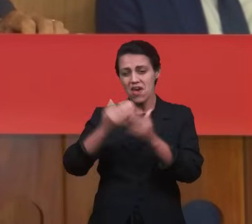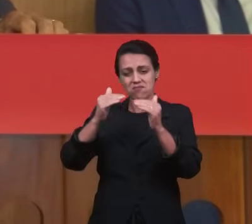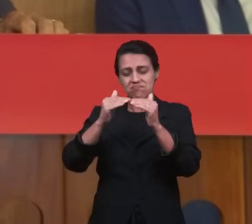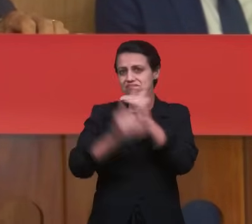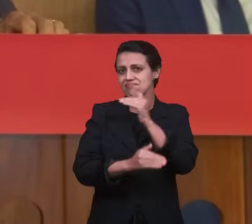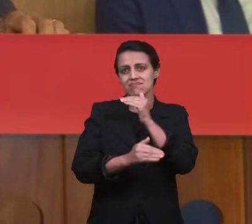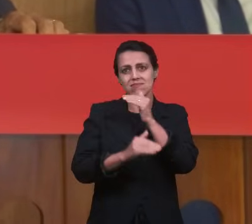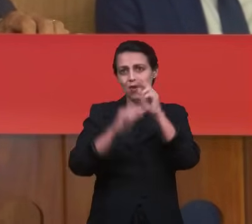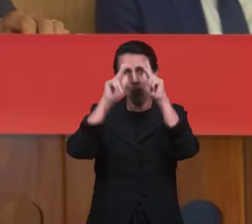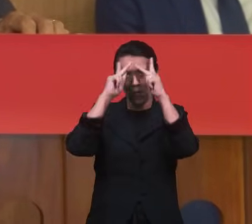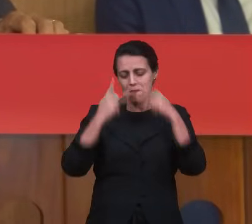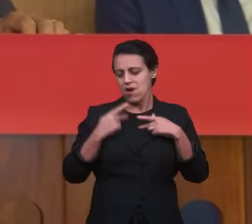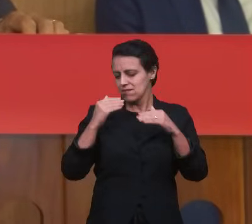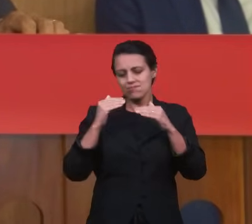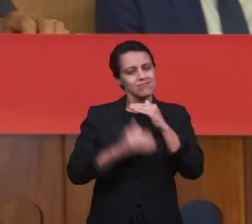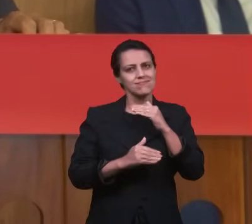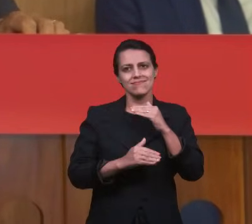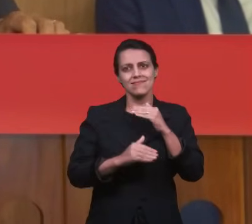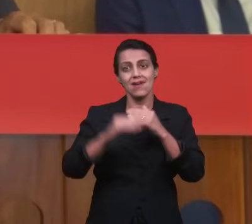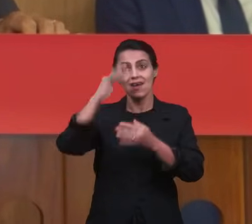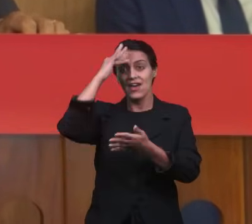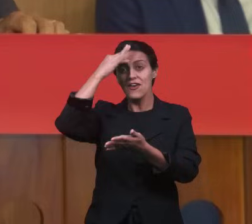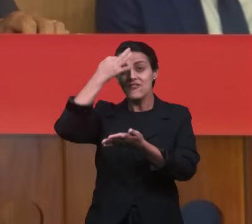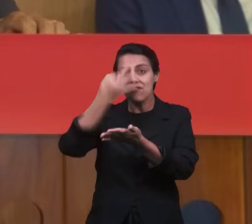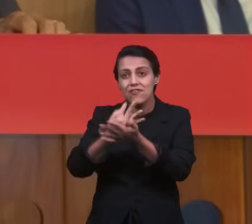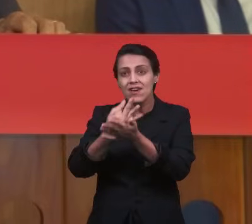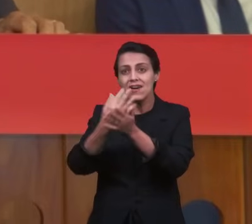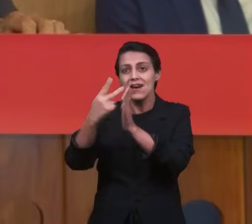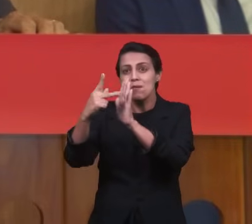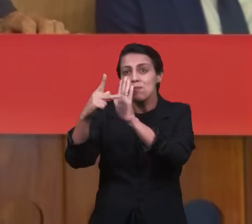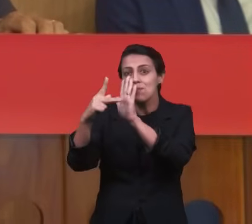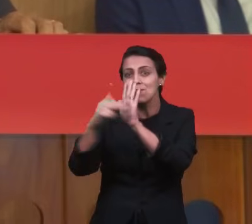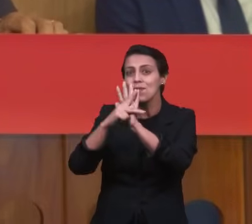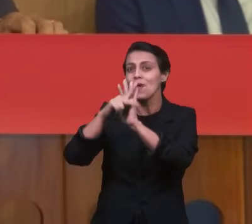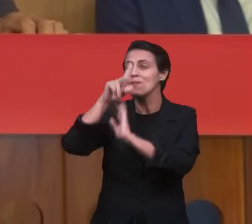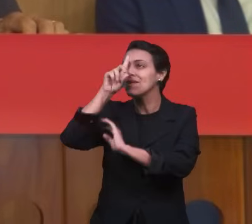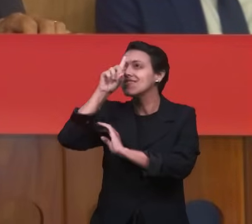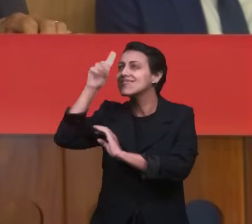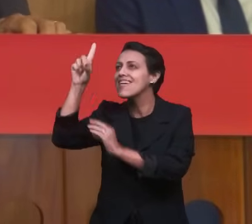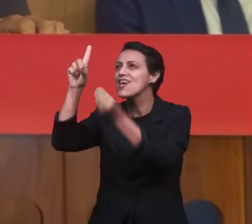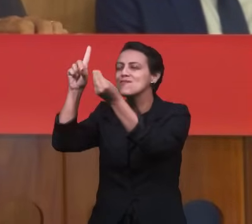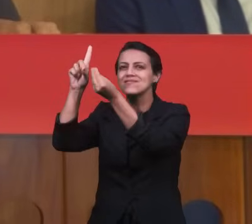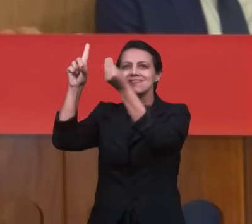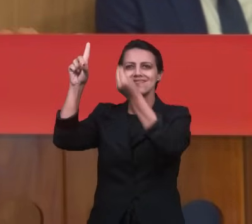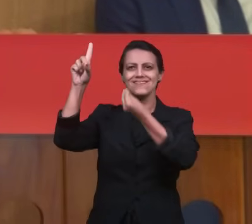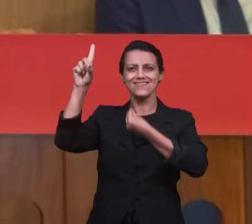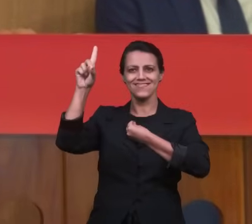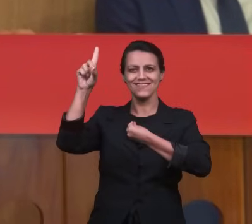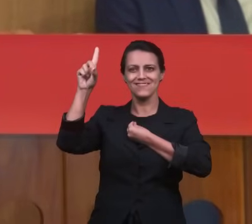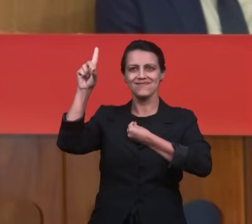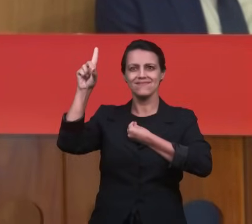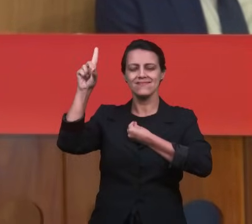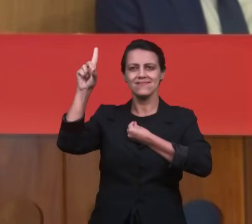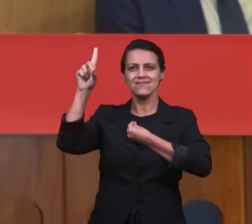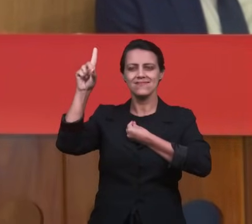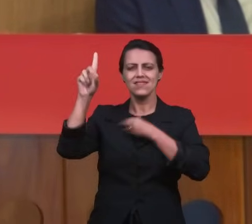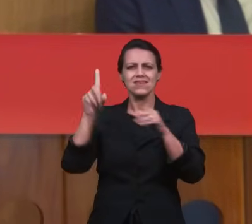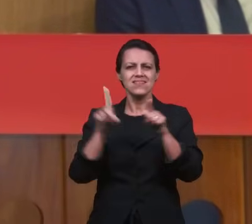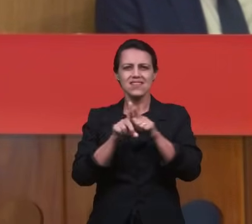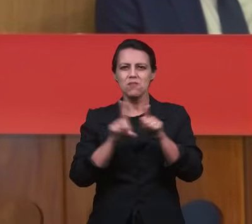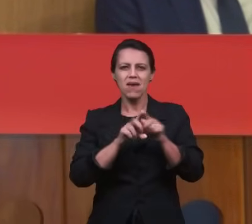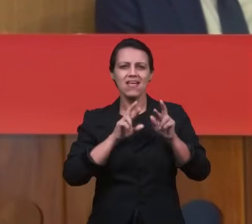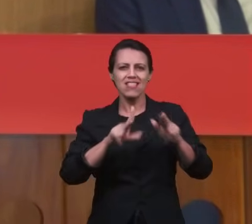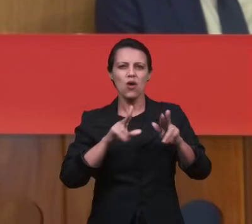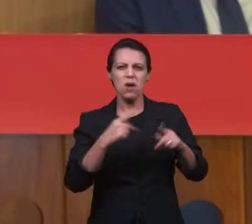é um dom de Deus. Diz assim, não vem pelas obras. Se viesse pelas